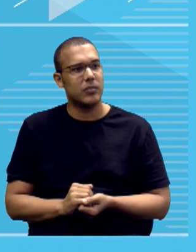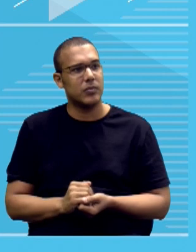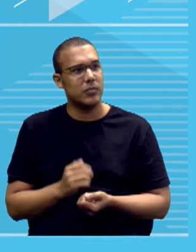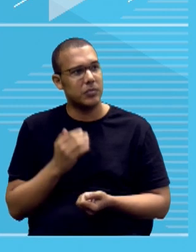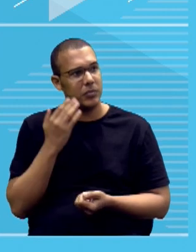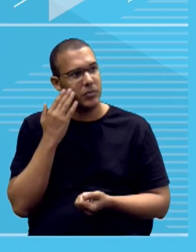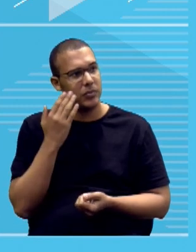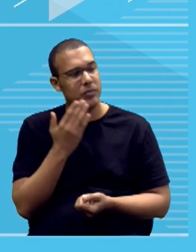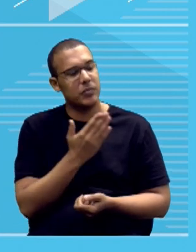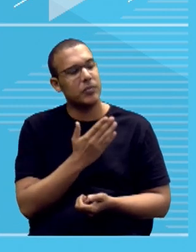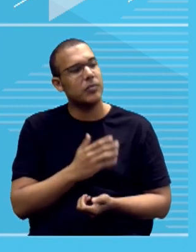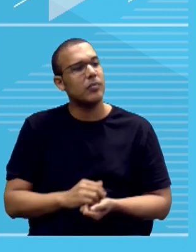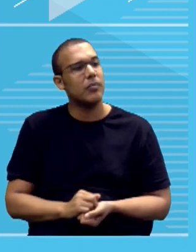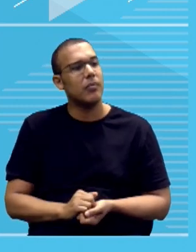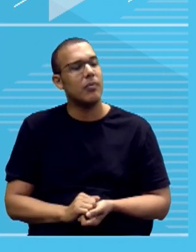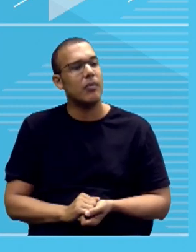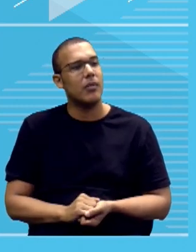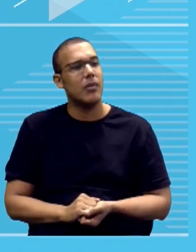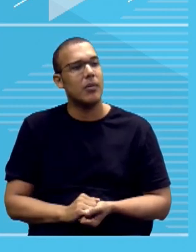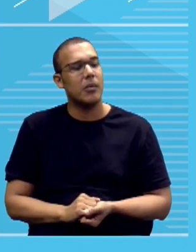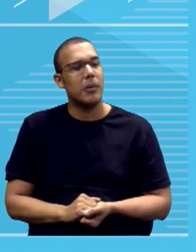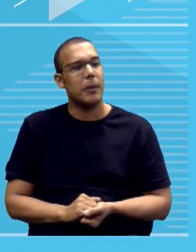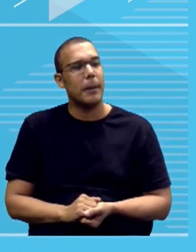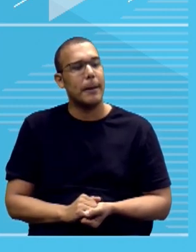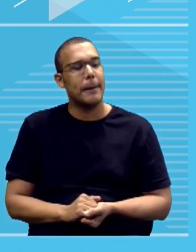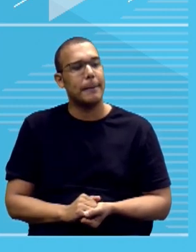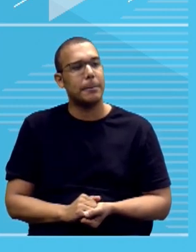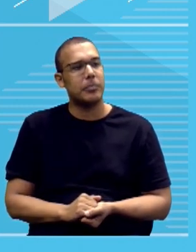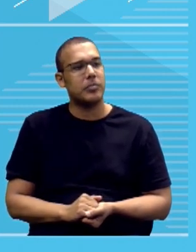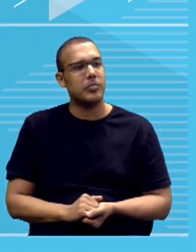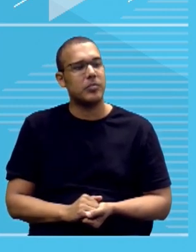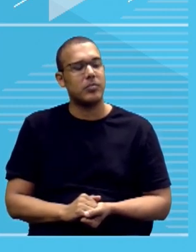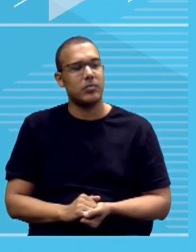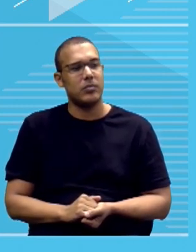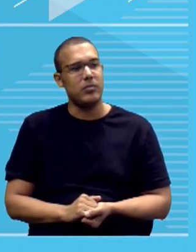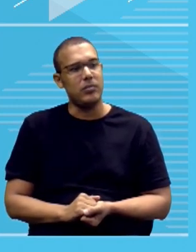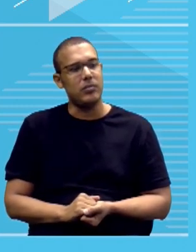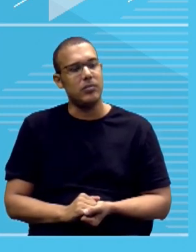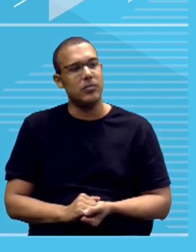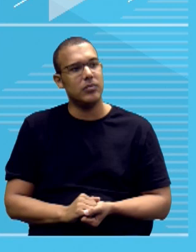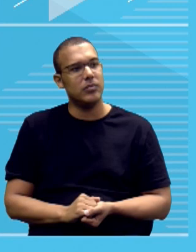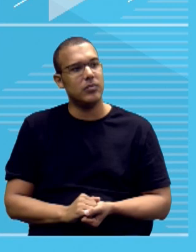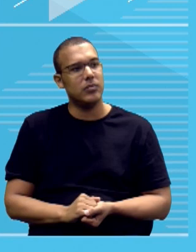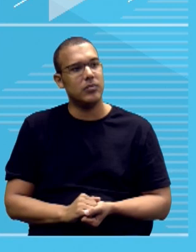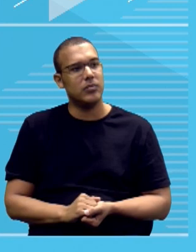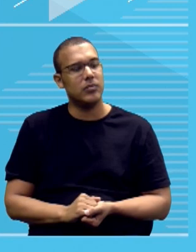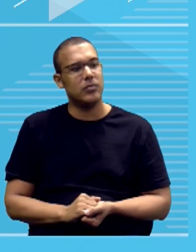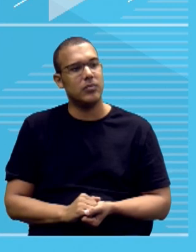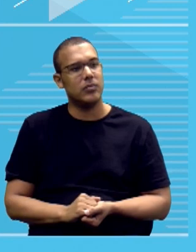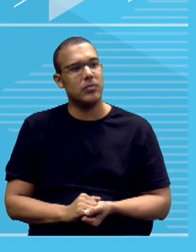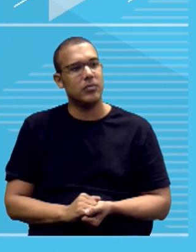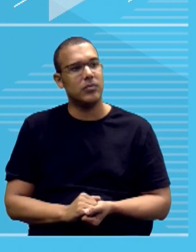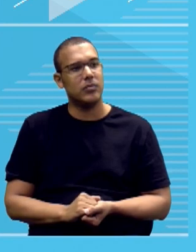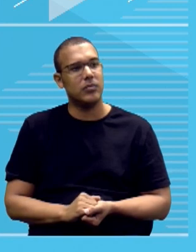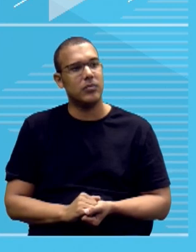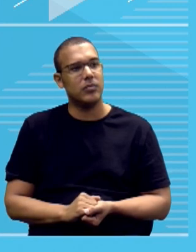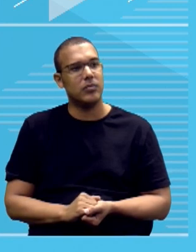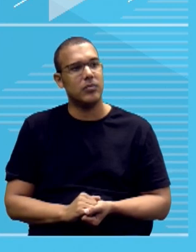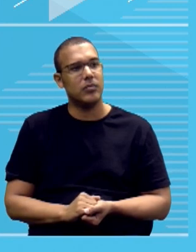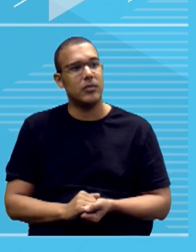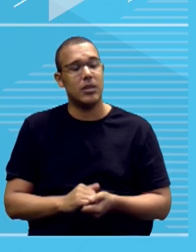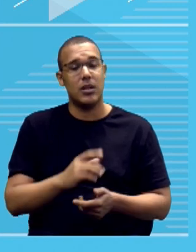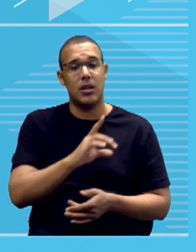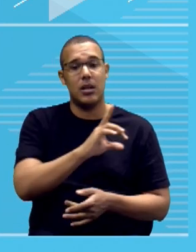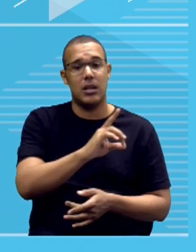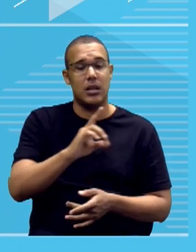de 5 vezes 2, né? Então, a minha DDP seria de 40 menos 10,